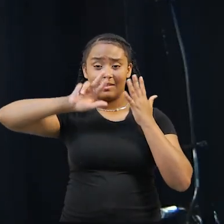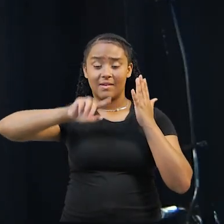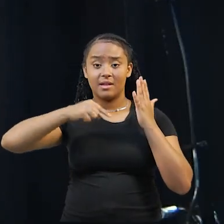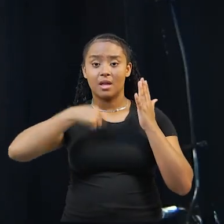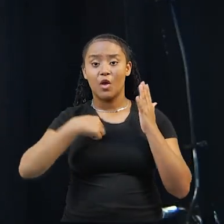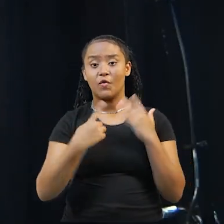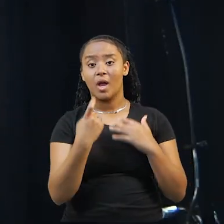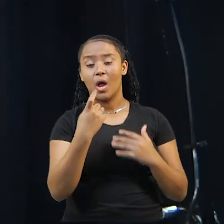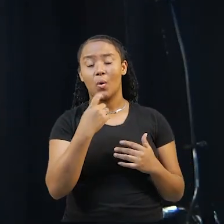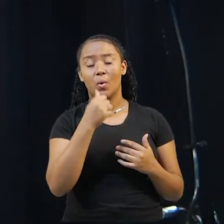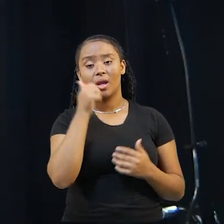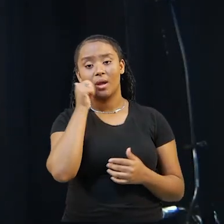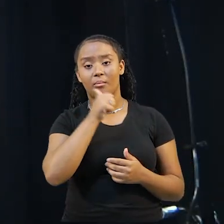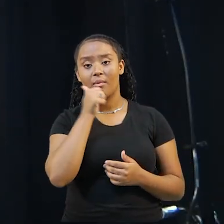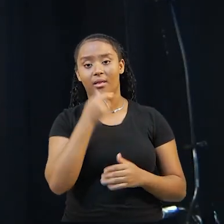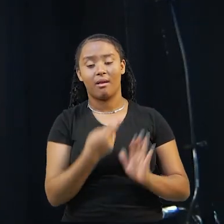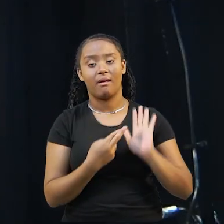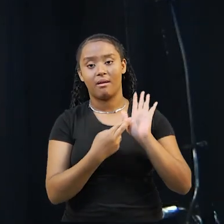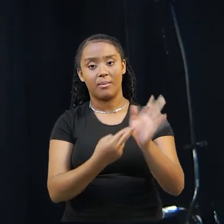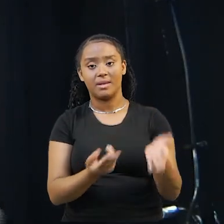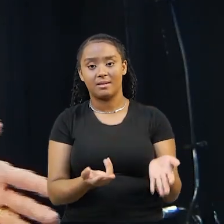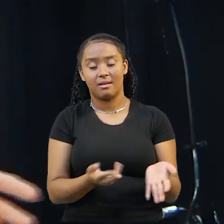mulher representando